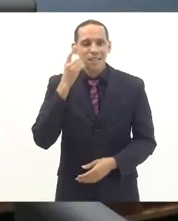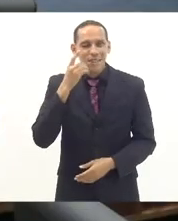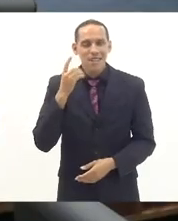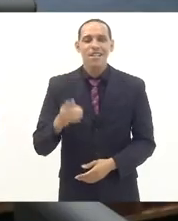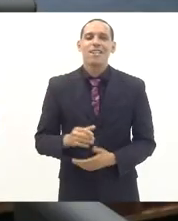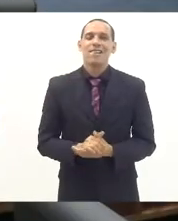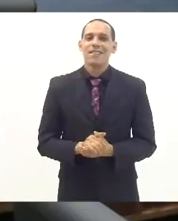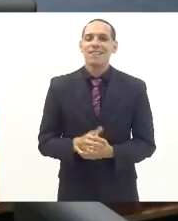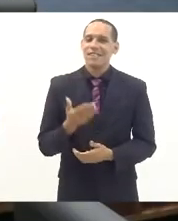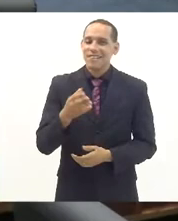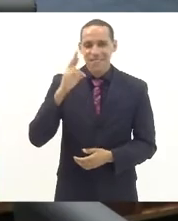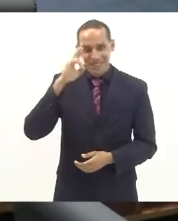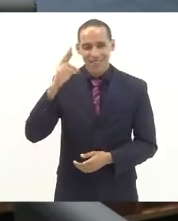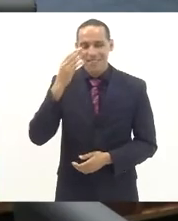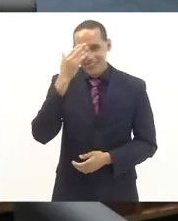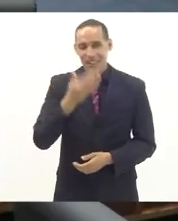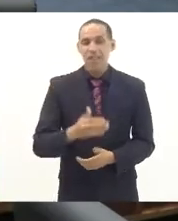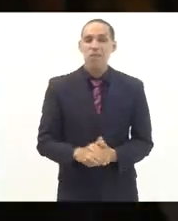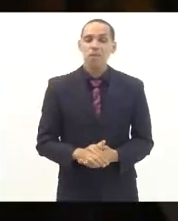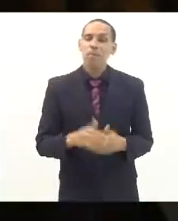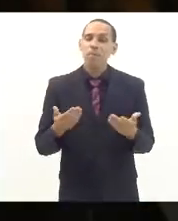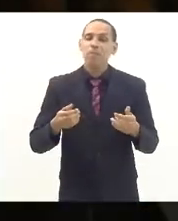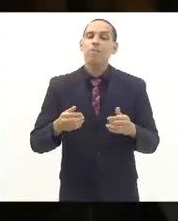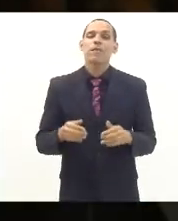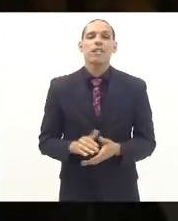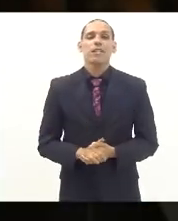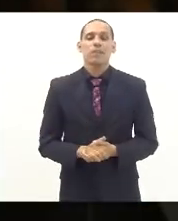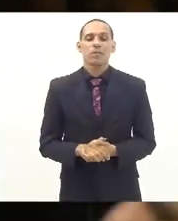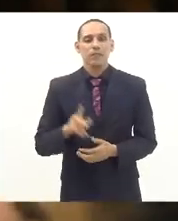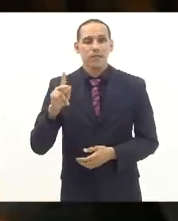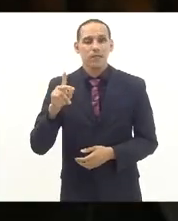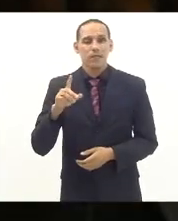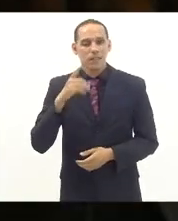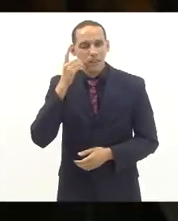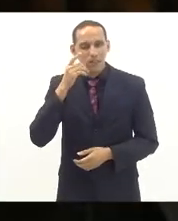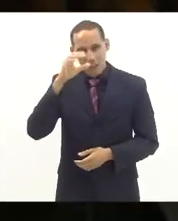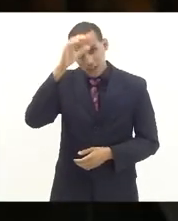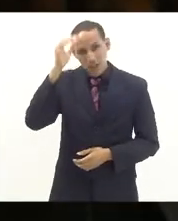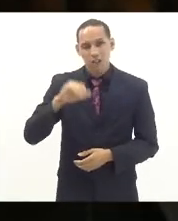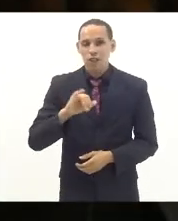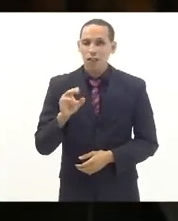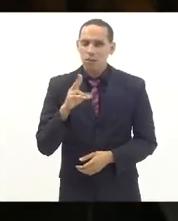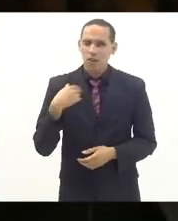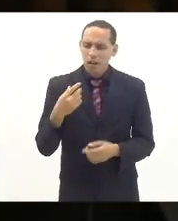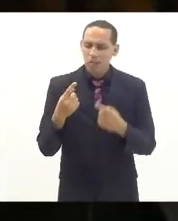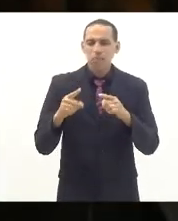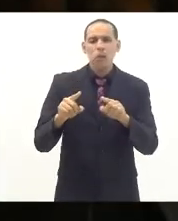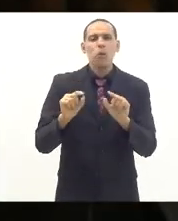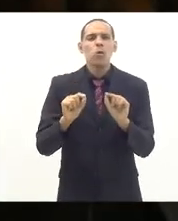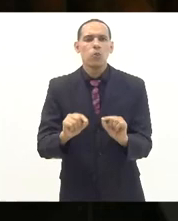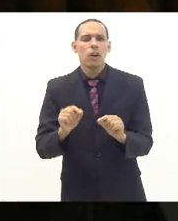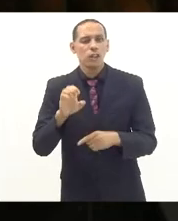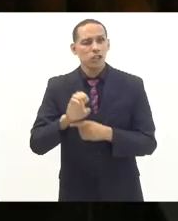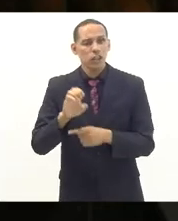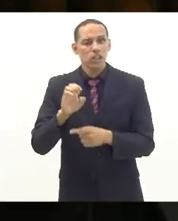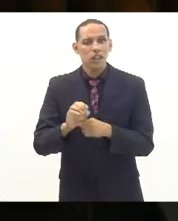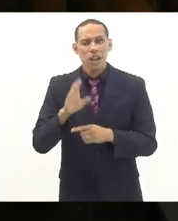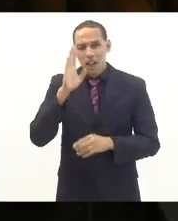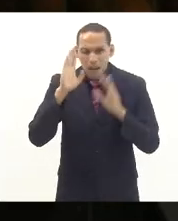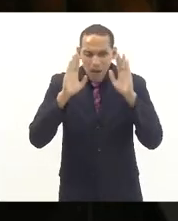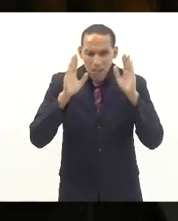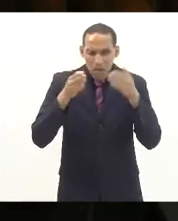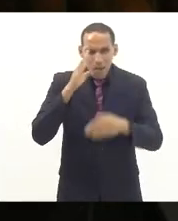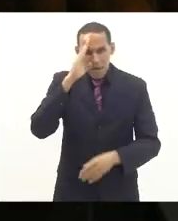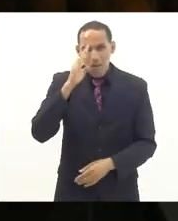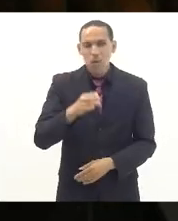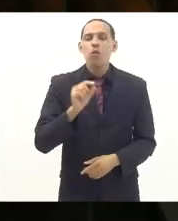tendo Líder Obrigado que fica aqui deputada tia Ju minha provocação de que o Estado priorize